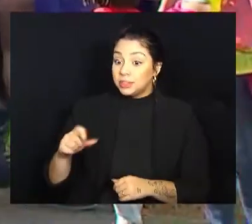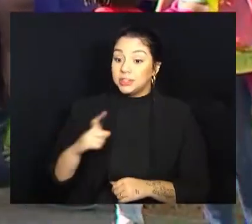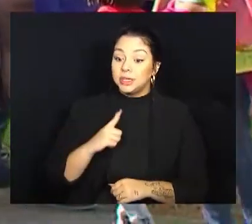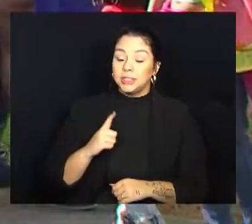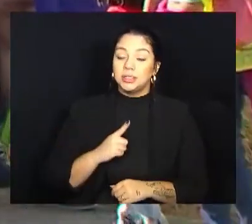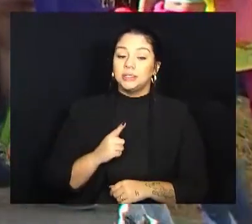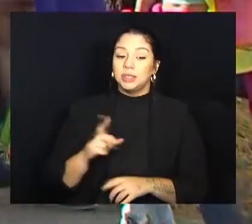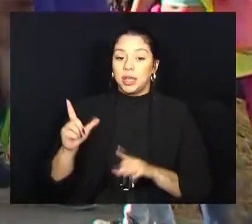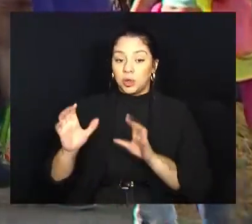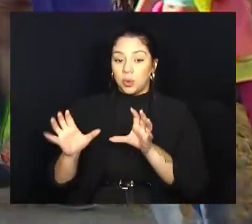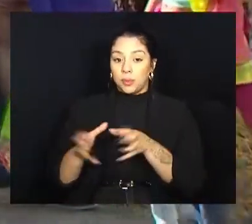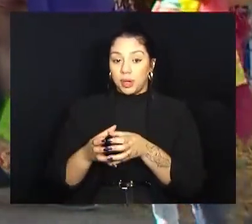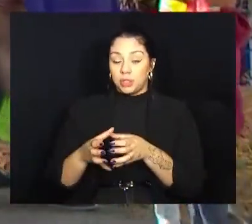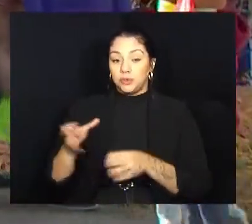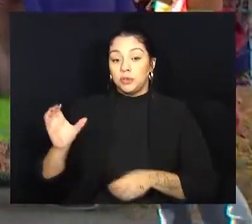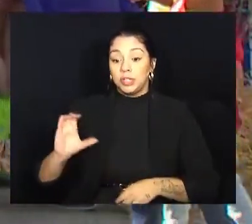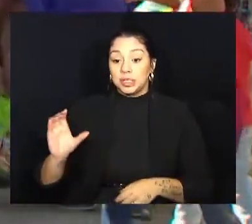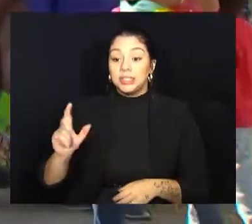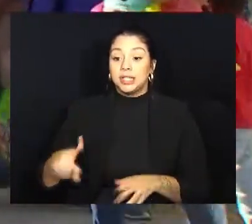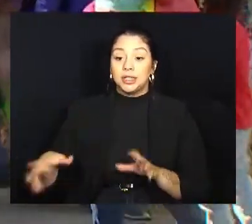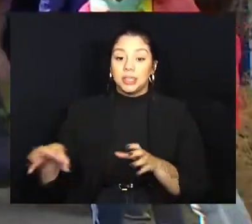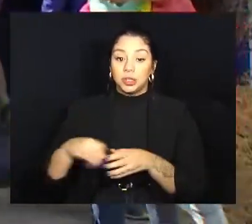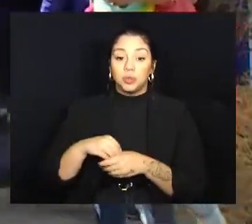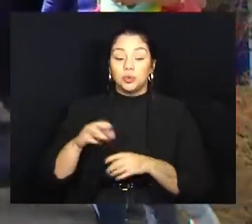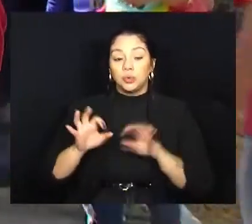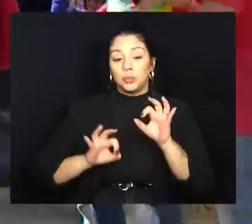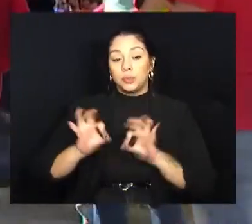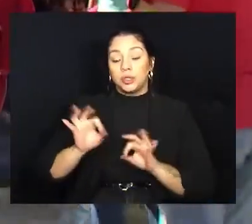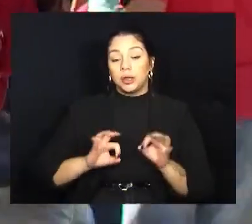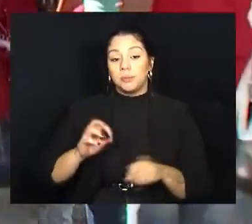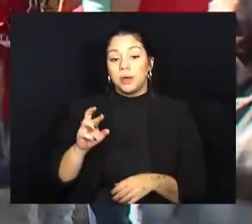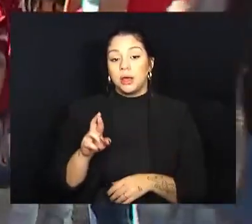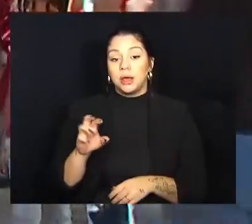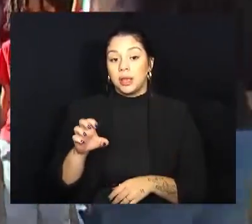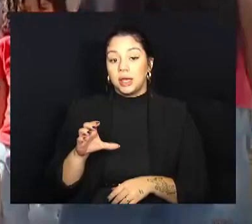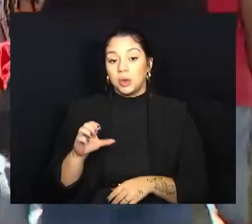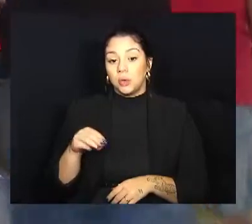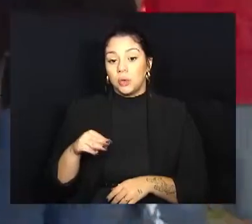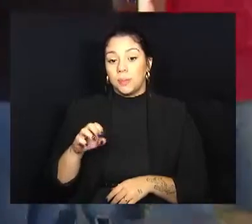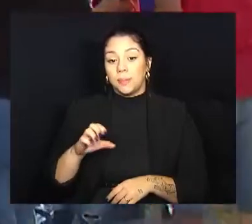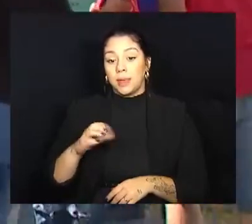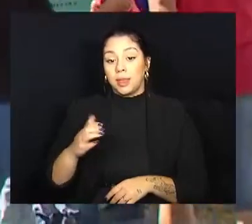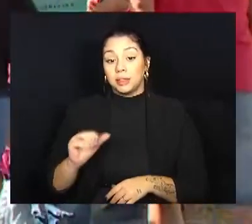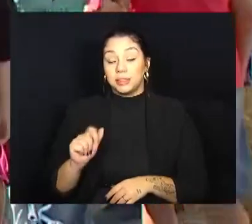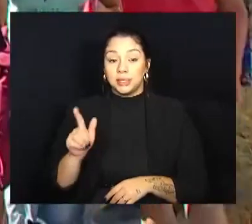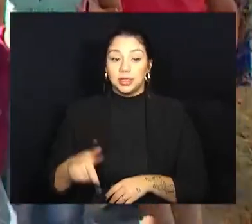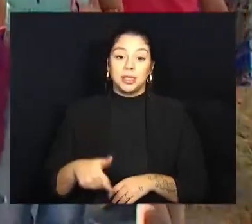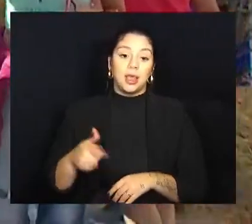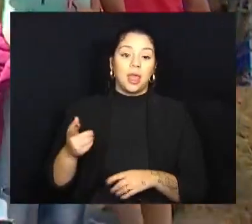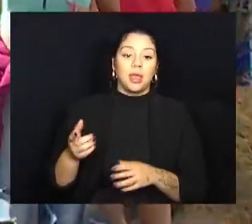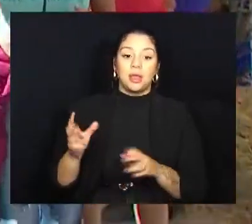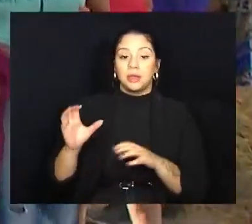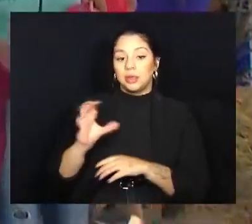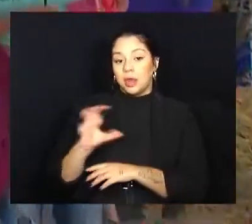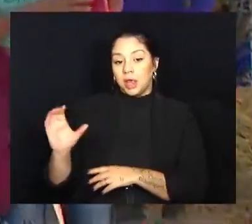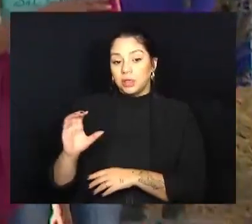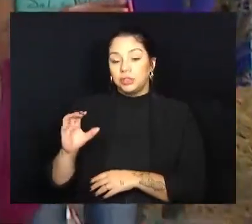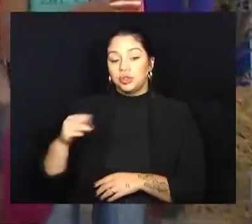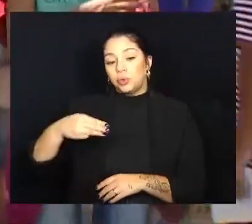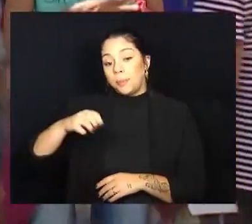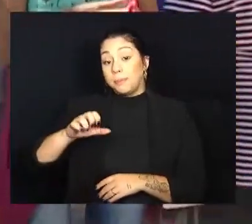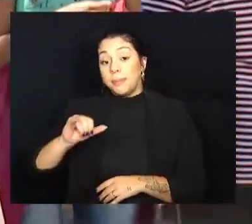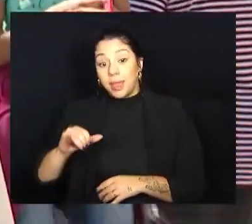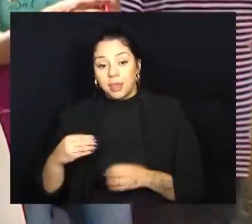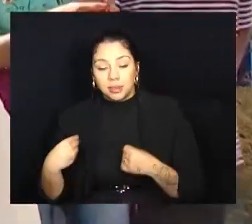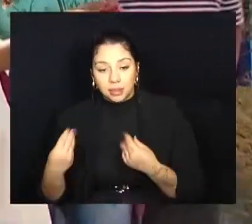crédito que estão dentro do programa Recomeça, que é um programa que dá crédito para MEI, ME, EPP, um crédito até